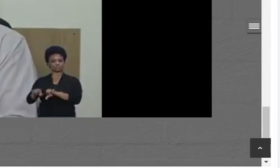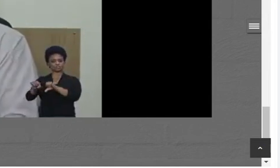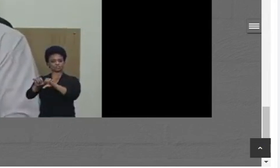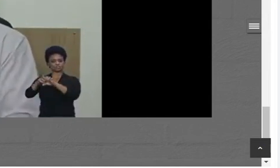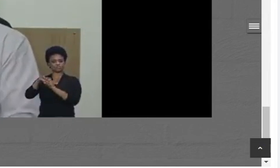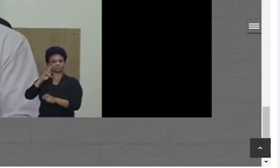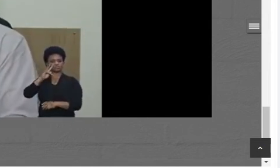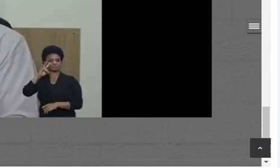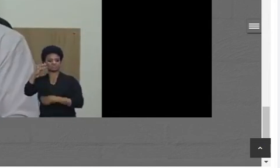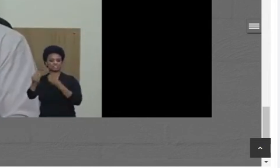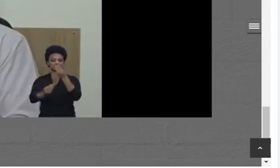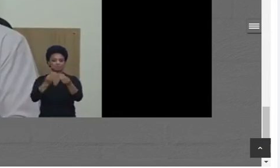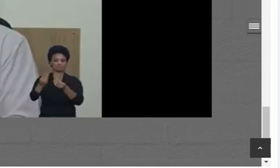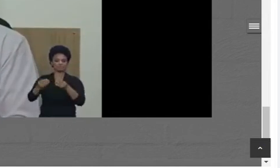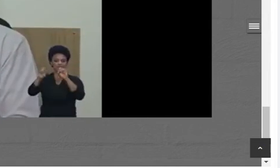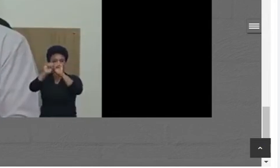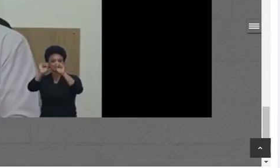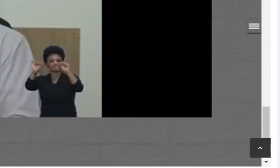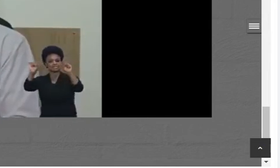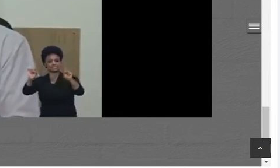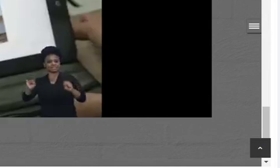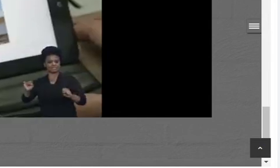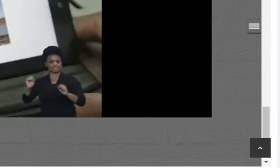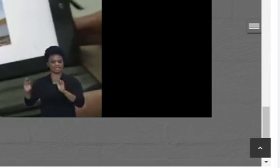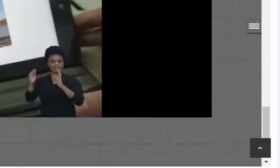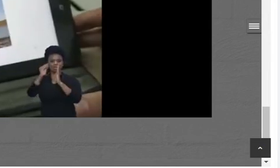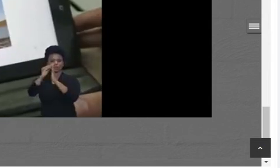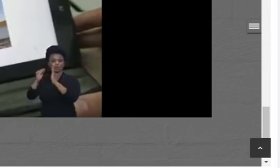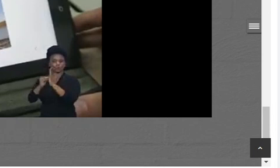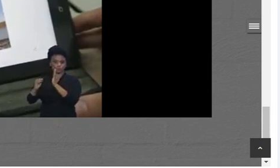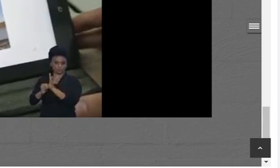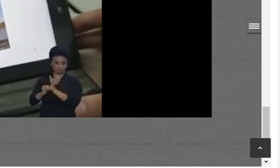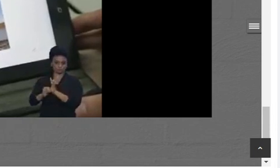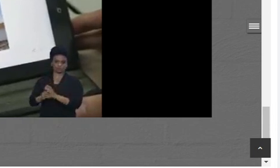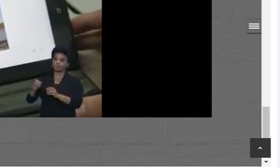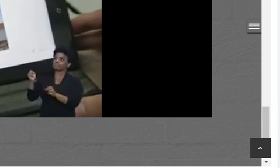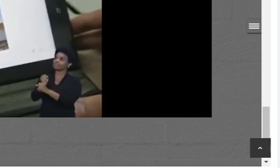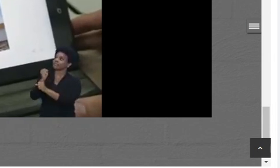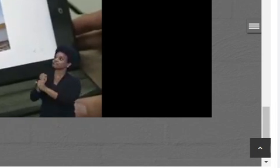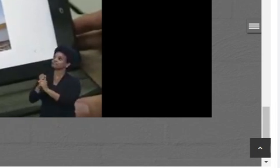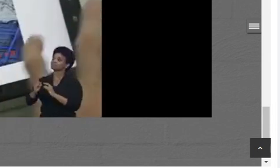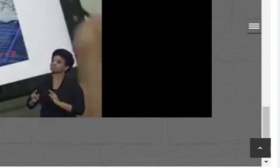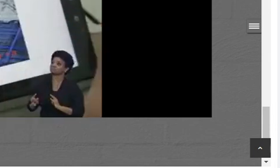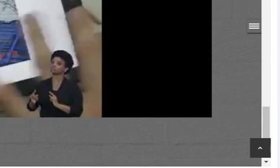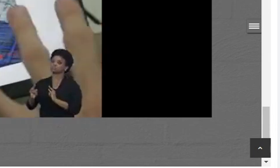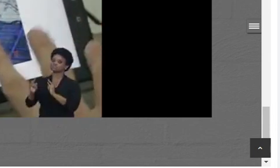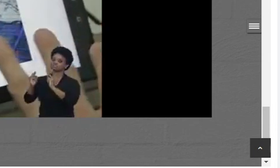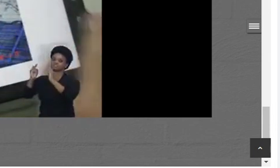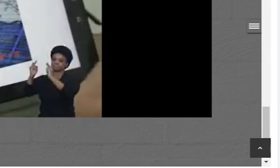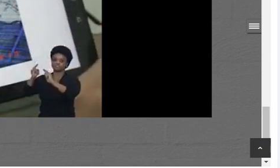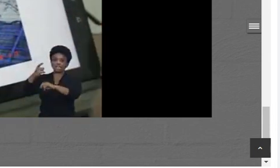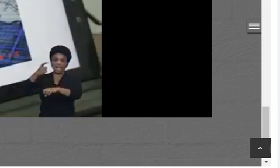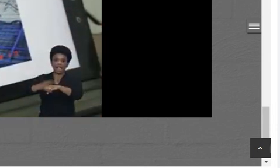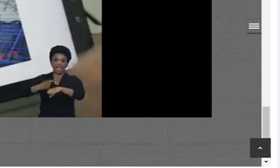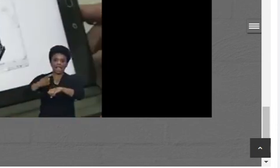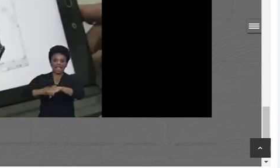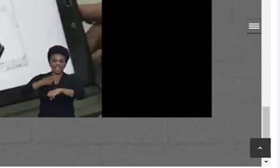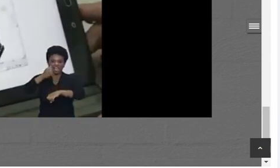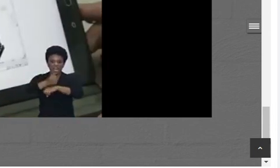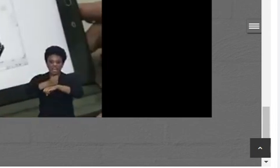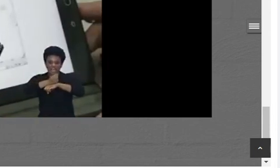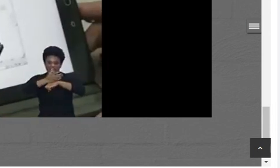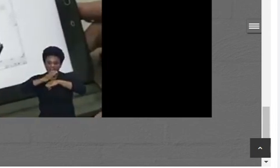de cada sistema, de cada componente. O concreto armado, uma mistura de concreto e aço, é um dos principais